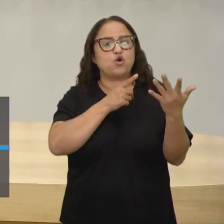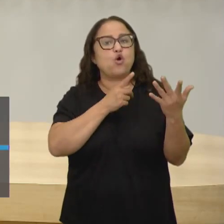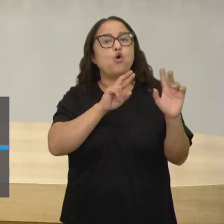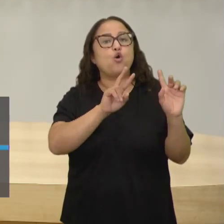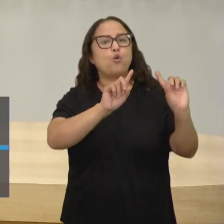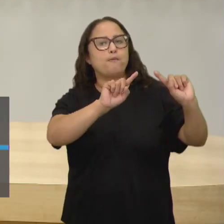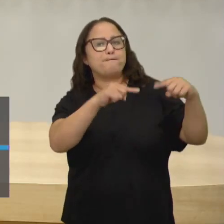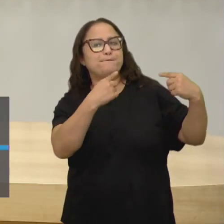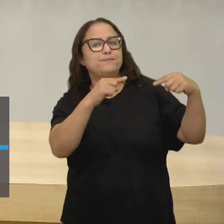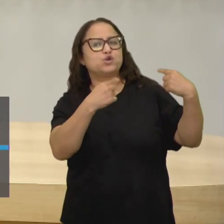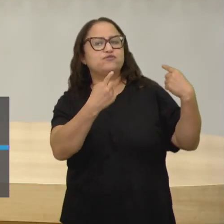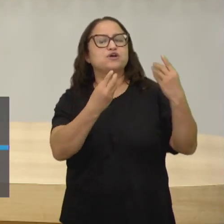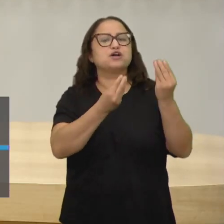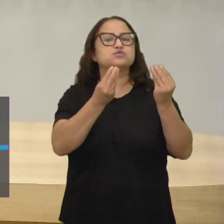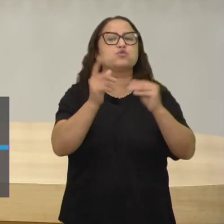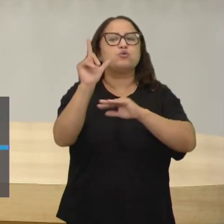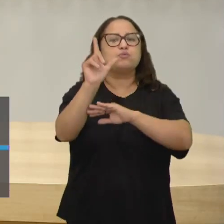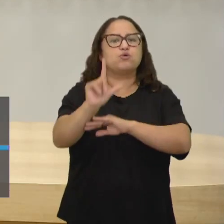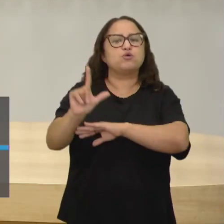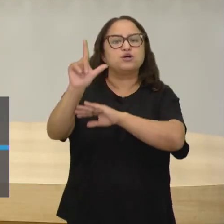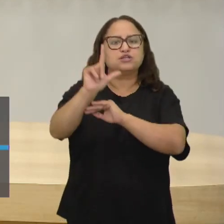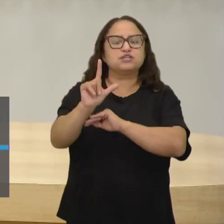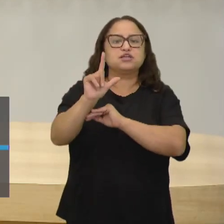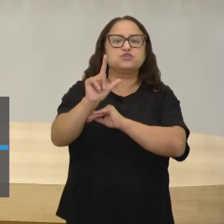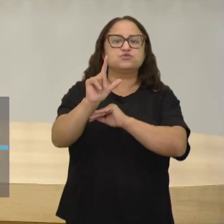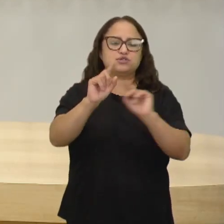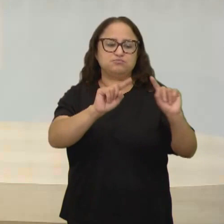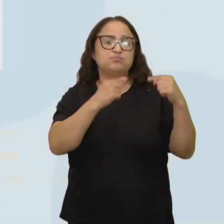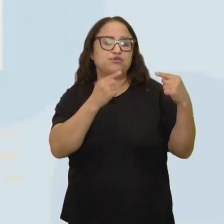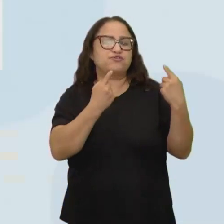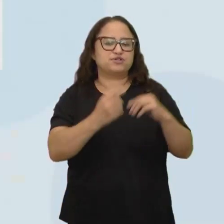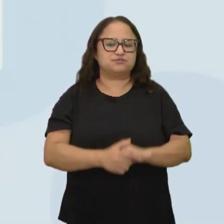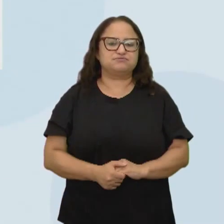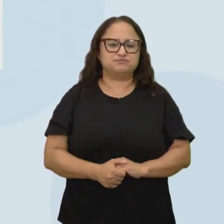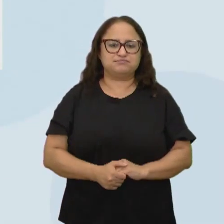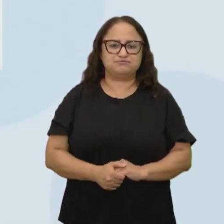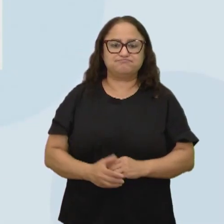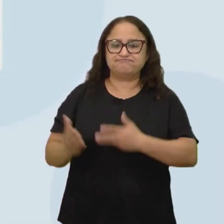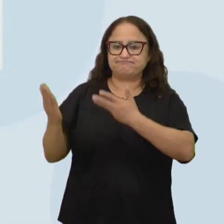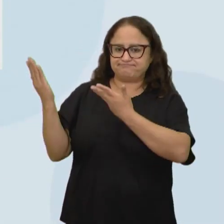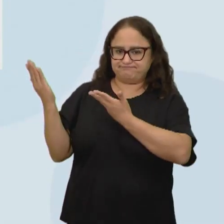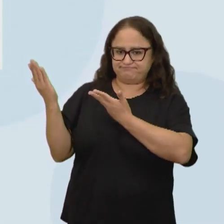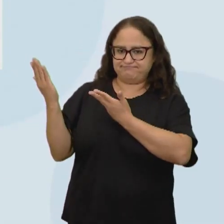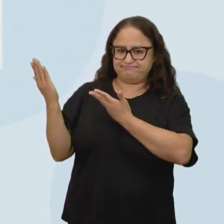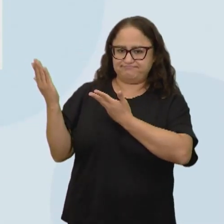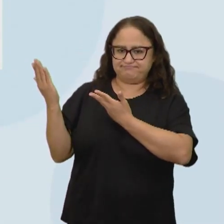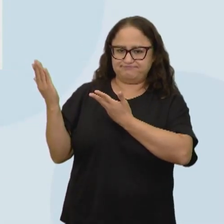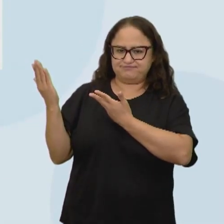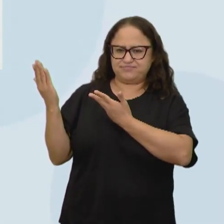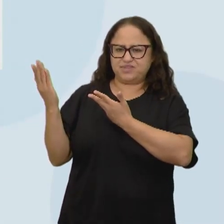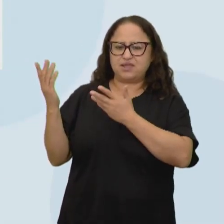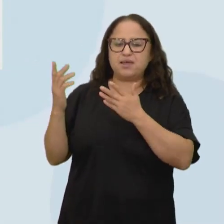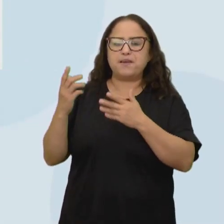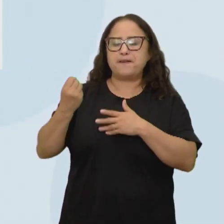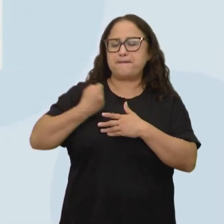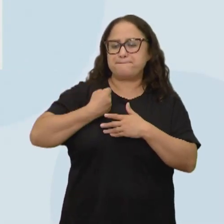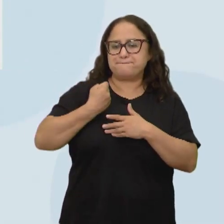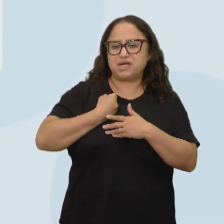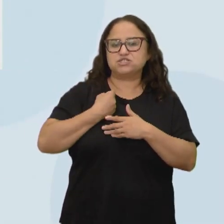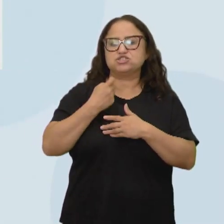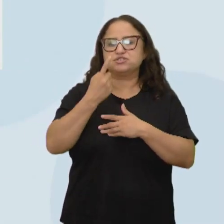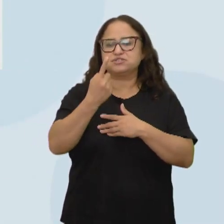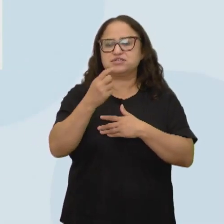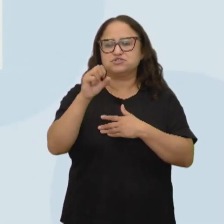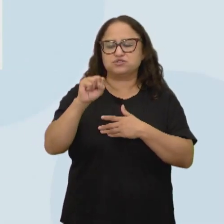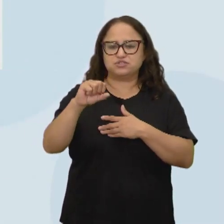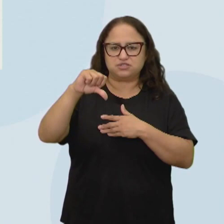nesse sentido filosófico. E aí, no caderno do aluno, lá na página